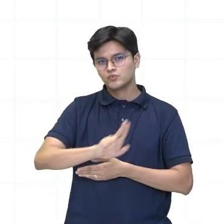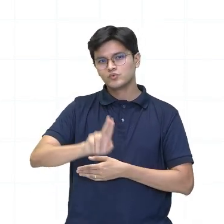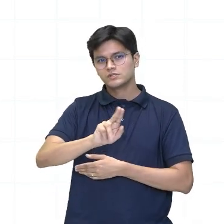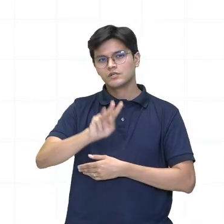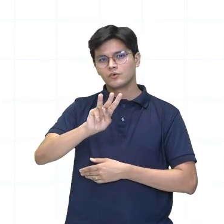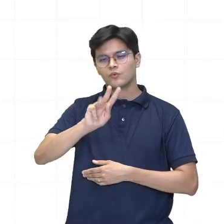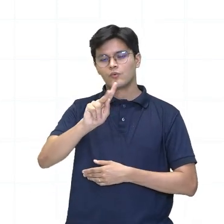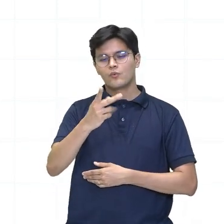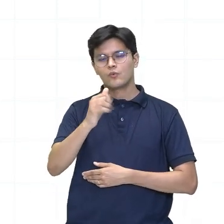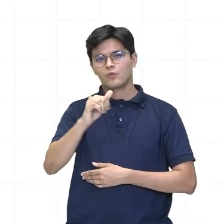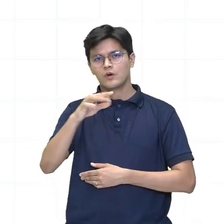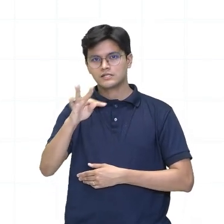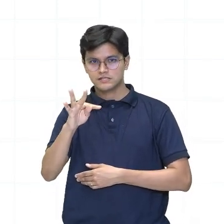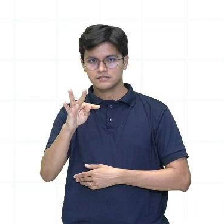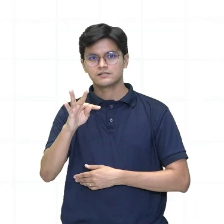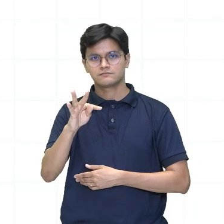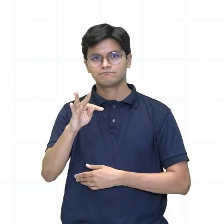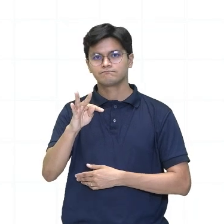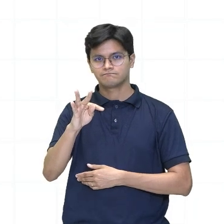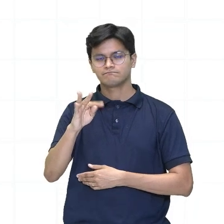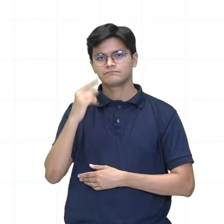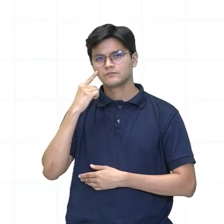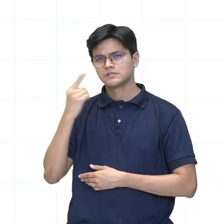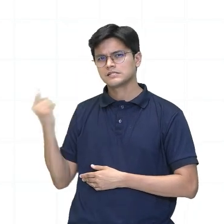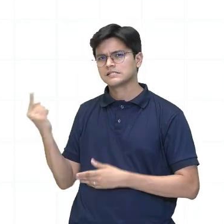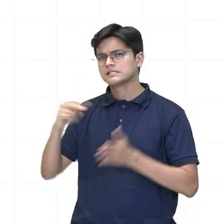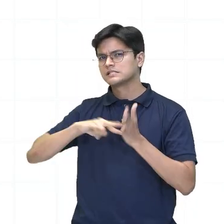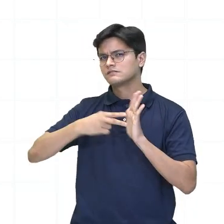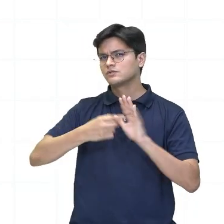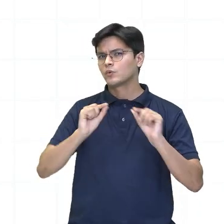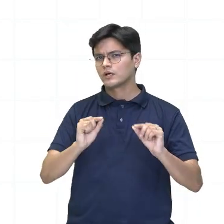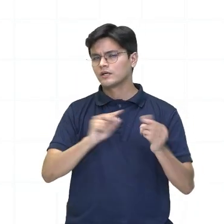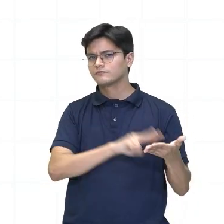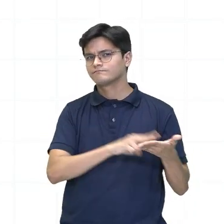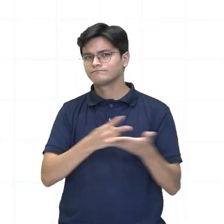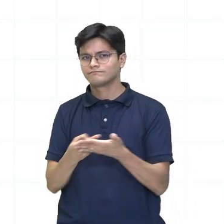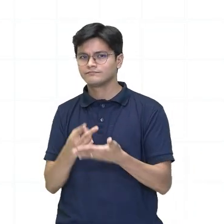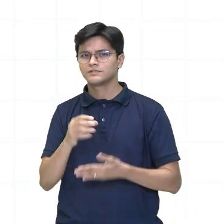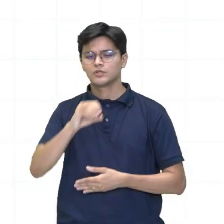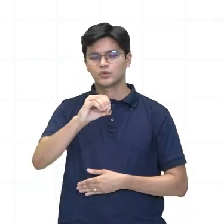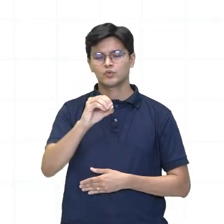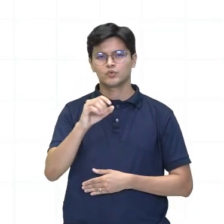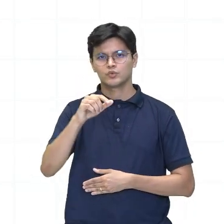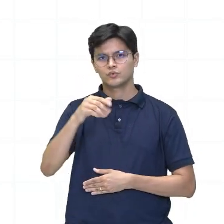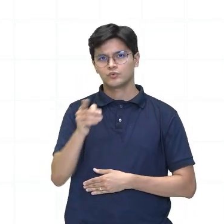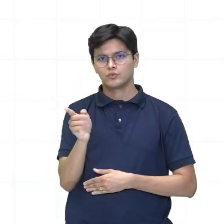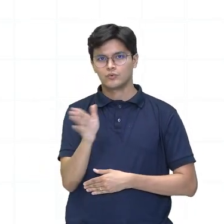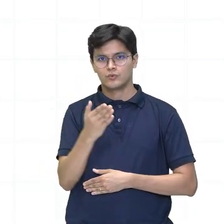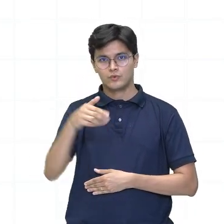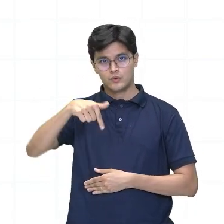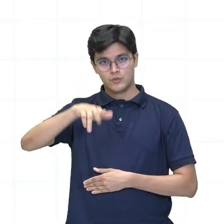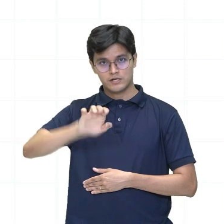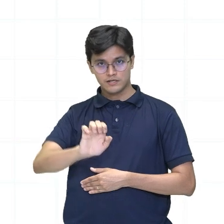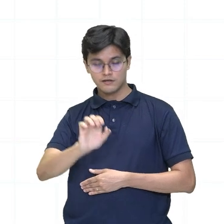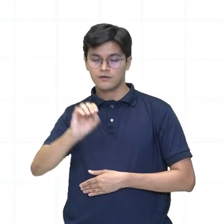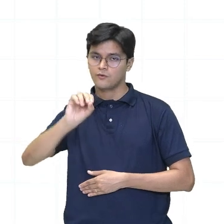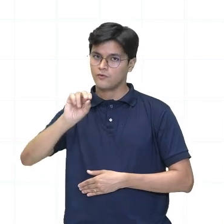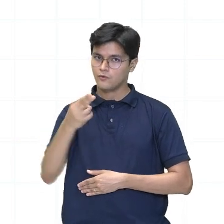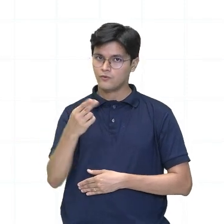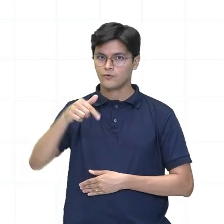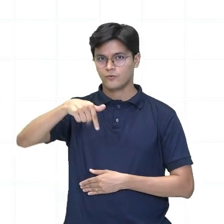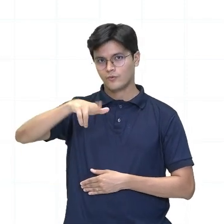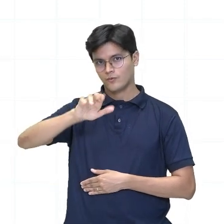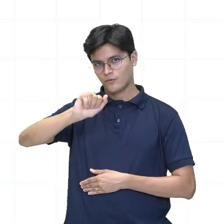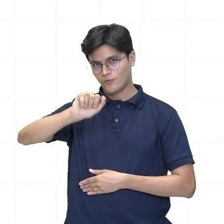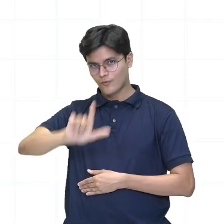assim que eu vou pronunciar. What quer dizer o que ou qual. O que ou